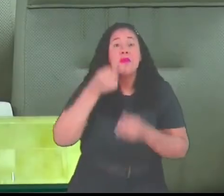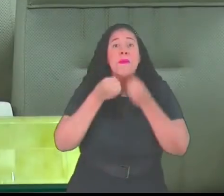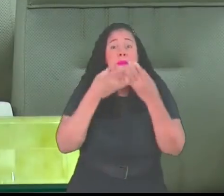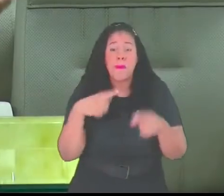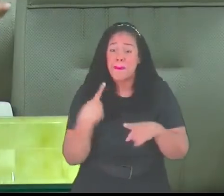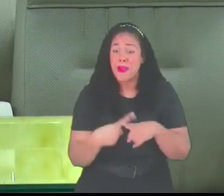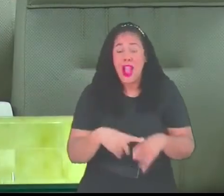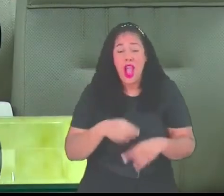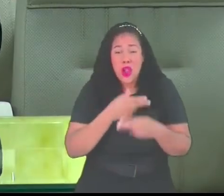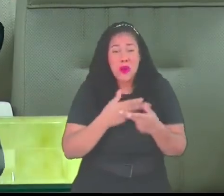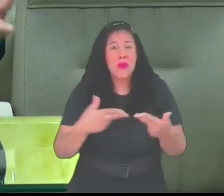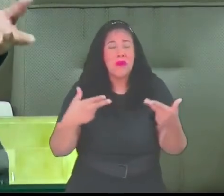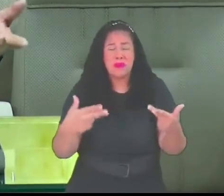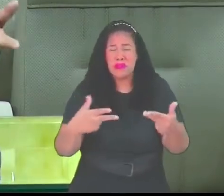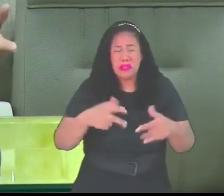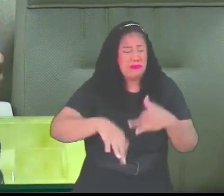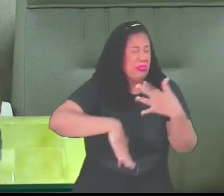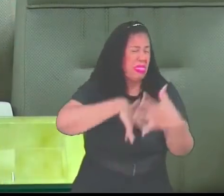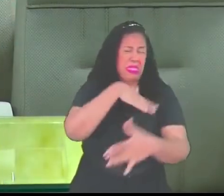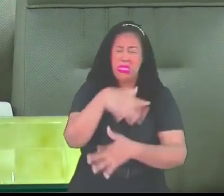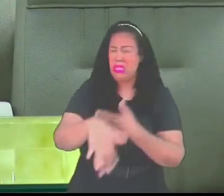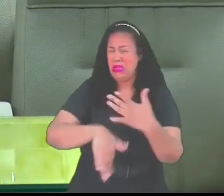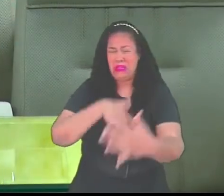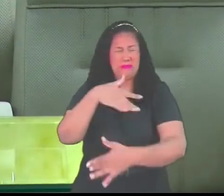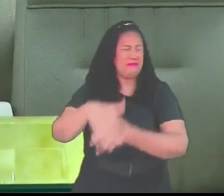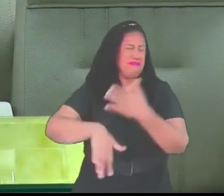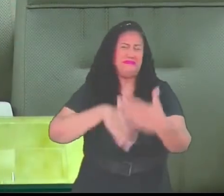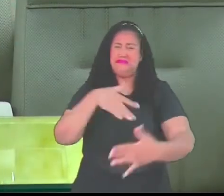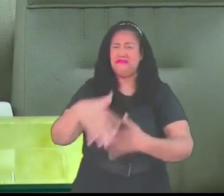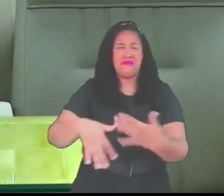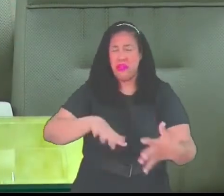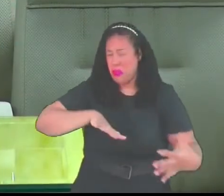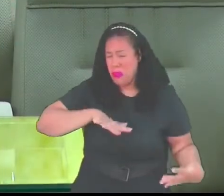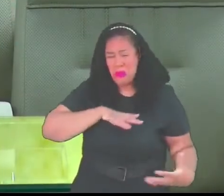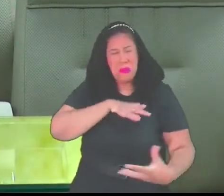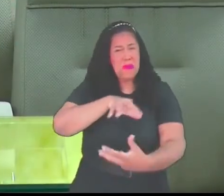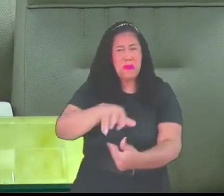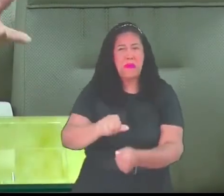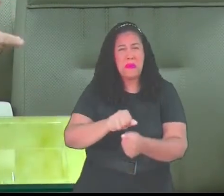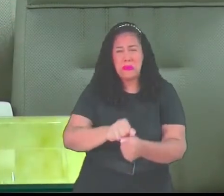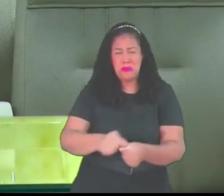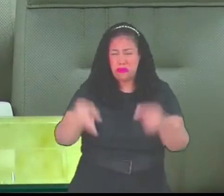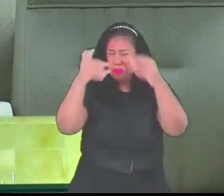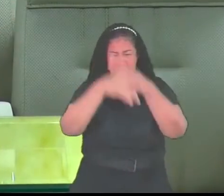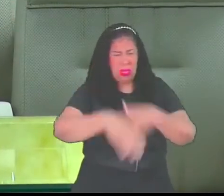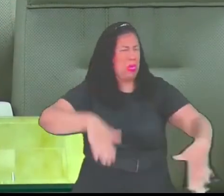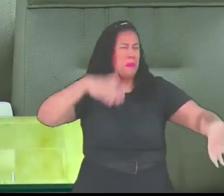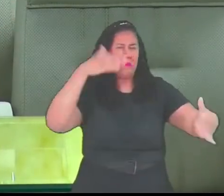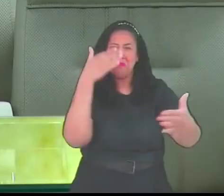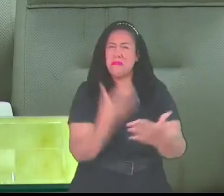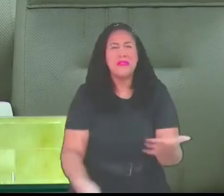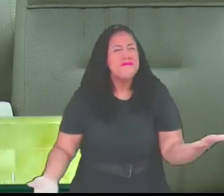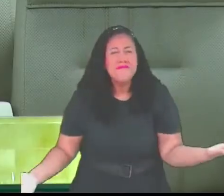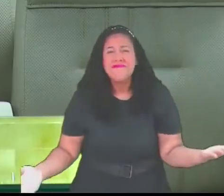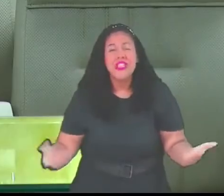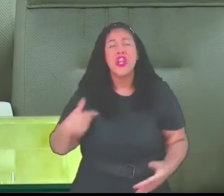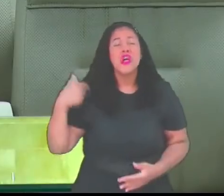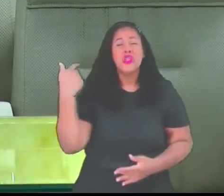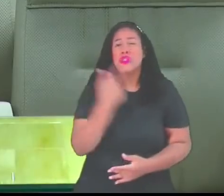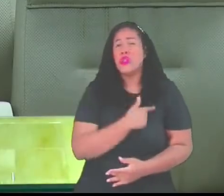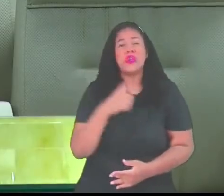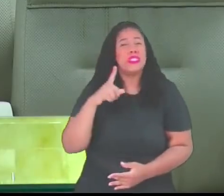está numa bancarrota terrível. O mundo está num frenesi. Nós não